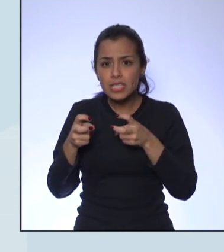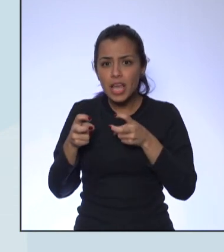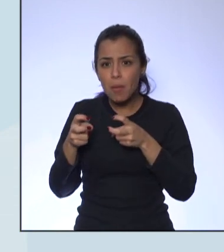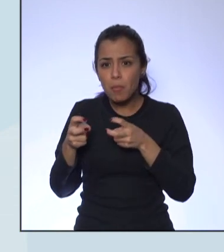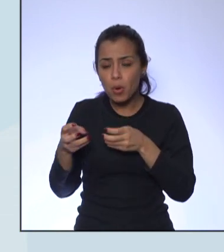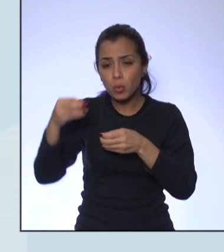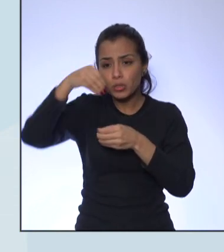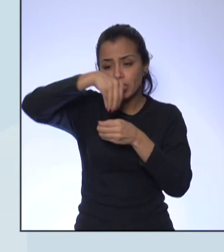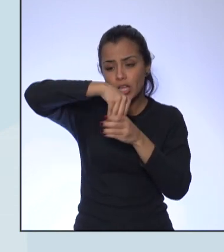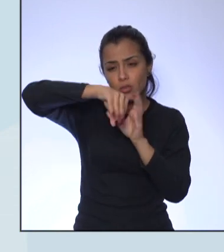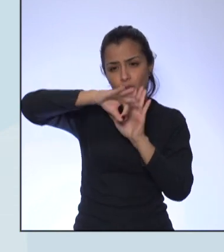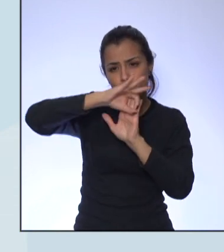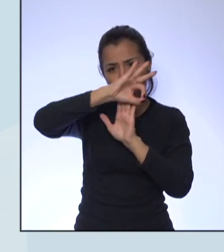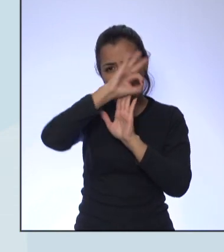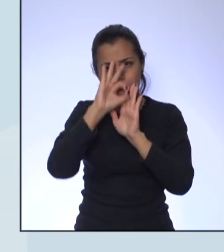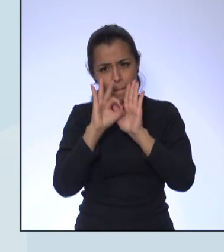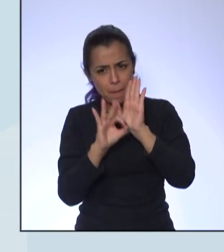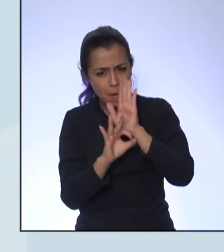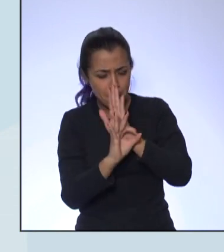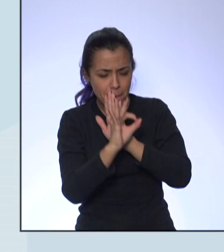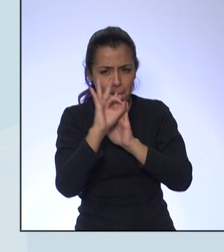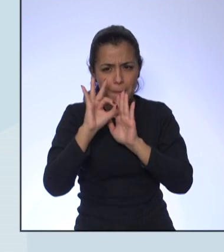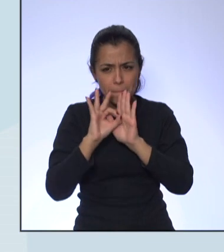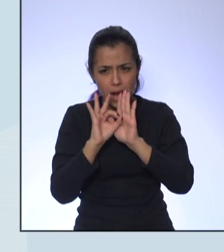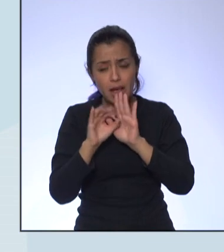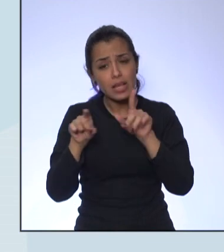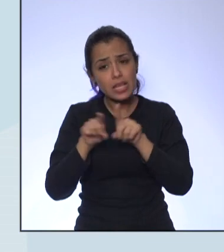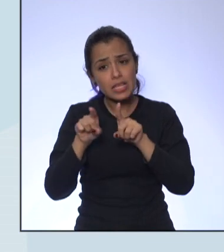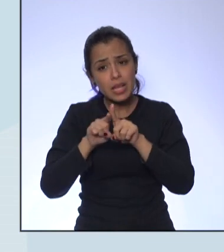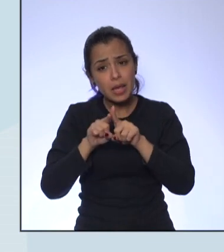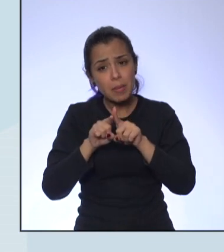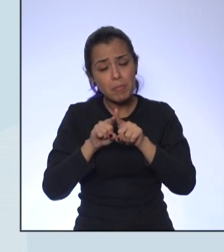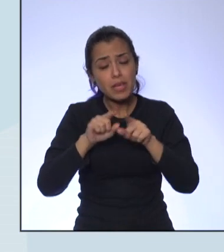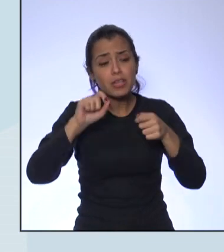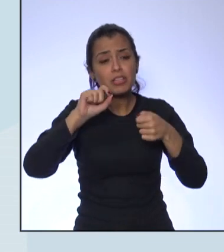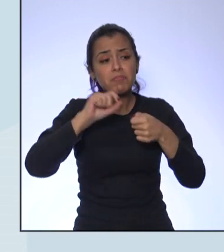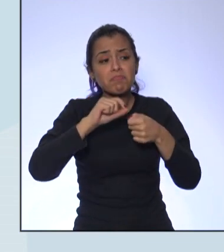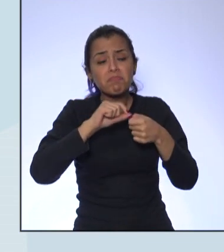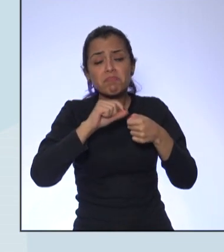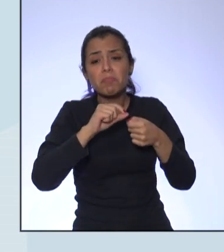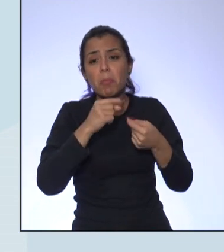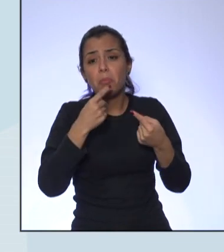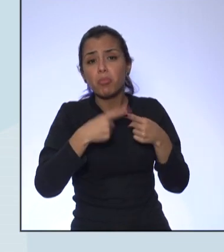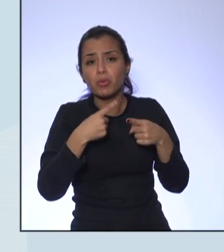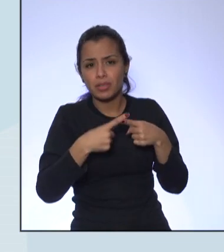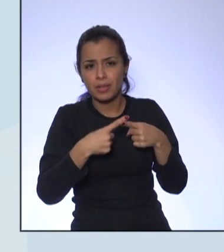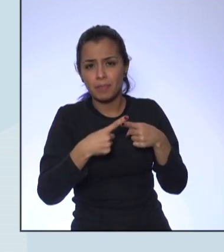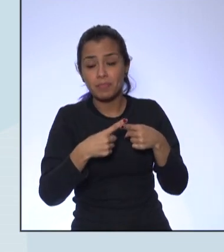célula, bem como suas funções, tá bom? Com isso, quais serão os conteúdos